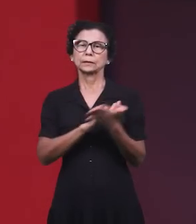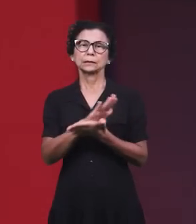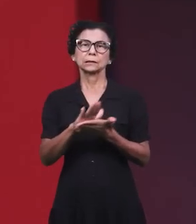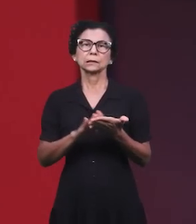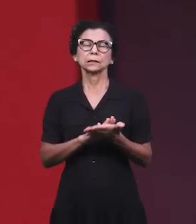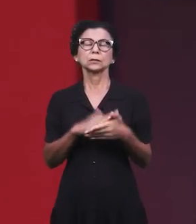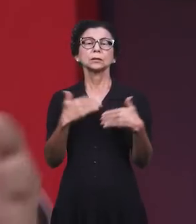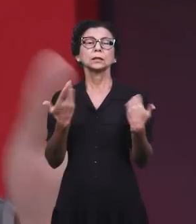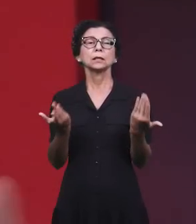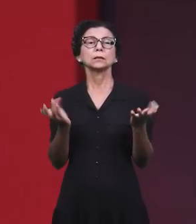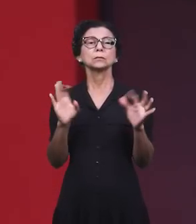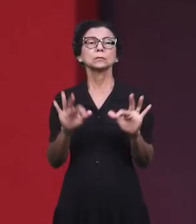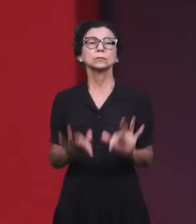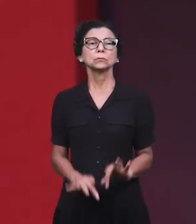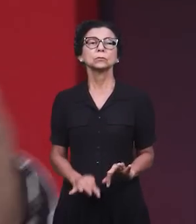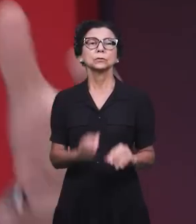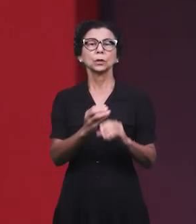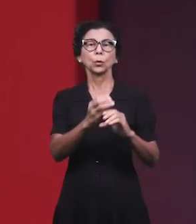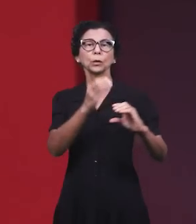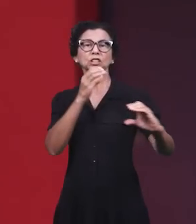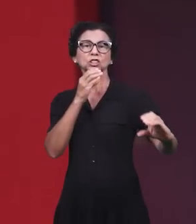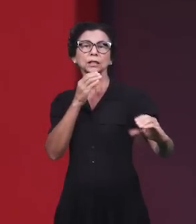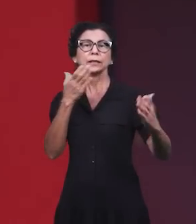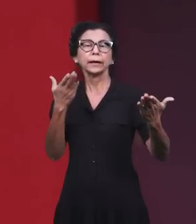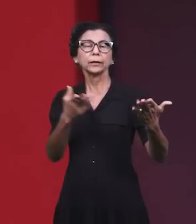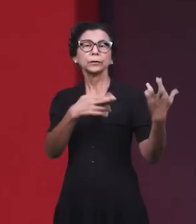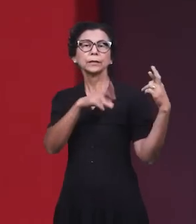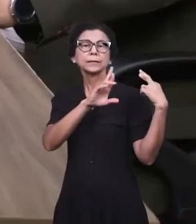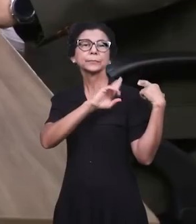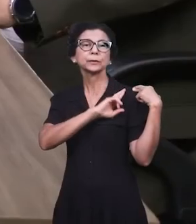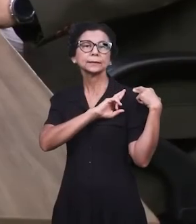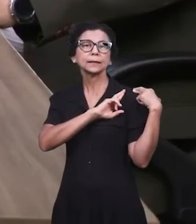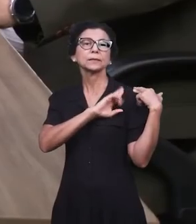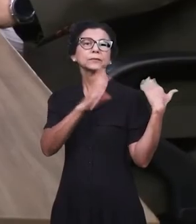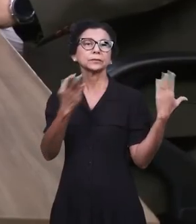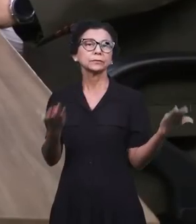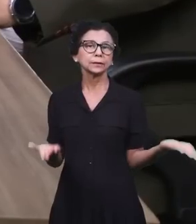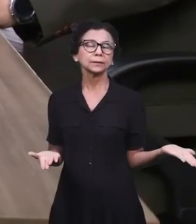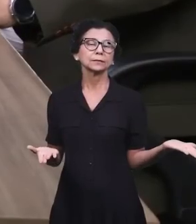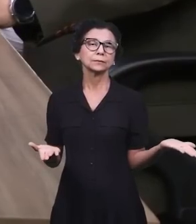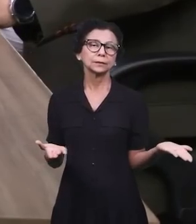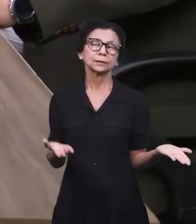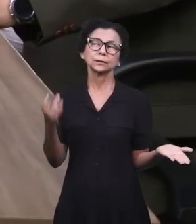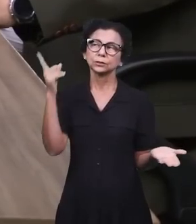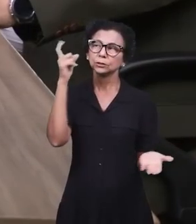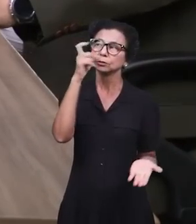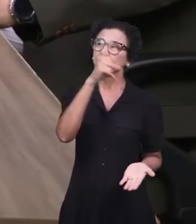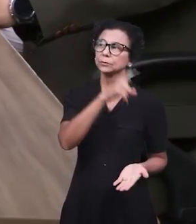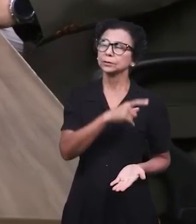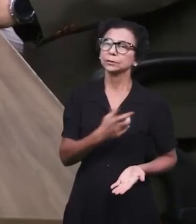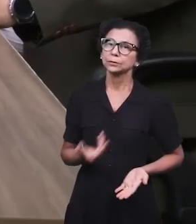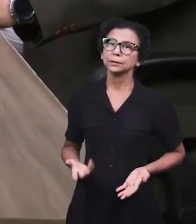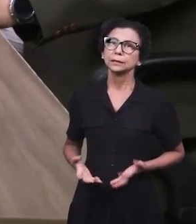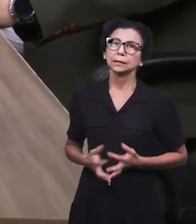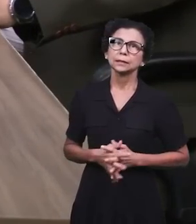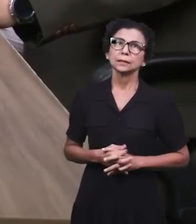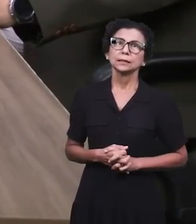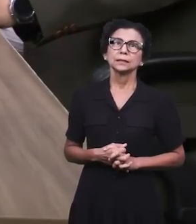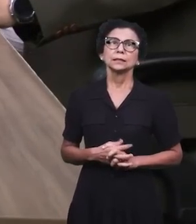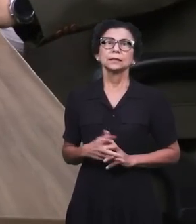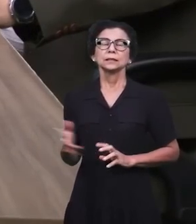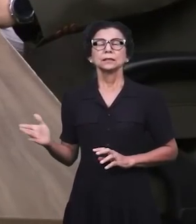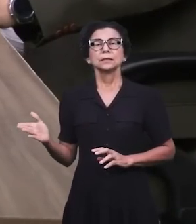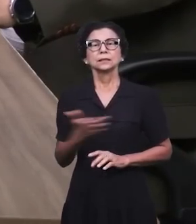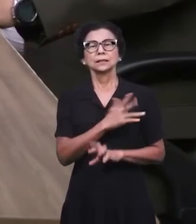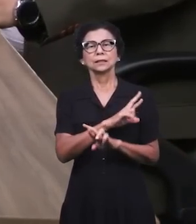mão do engenheiro civil lá na obra para Executar. executar e é né? bem complicado. E aí você traz para o espiritual, voltando ao texto,